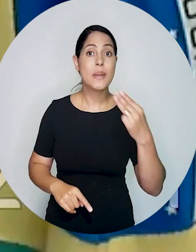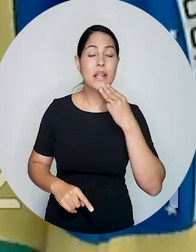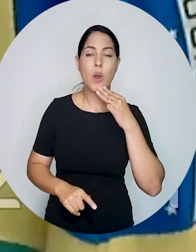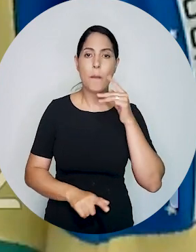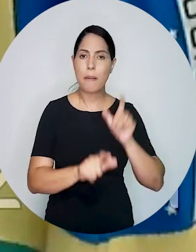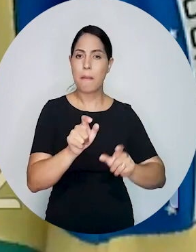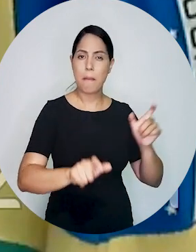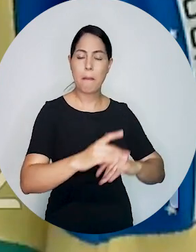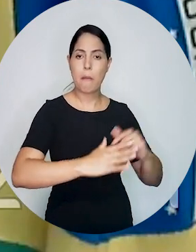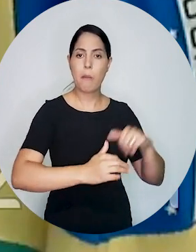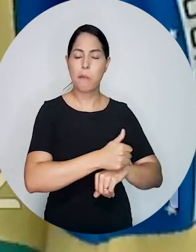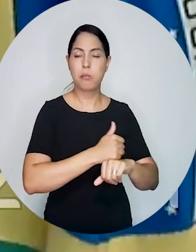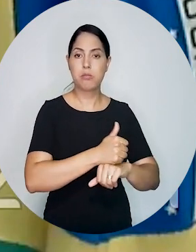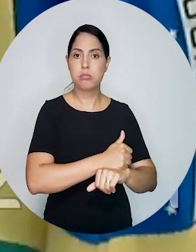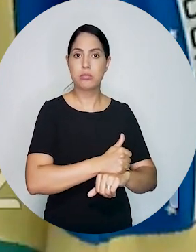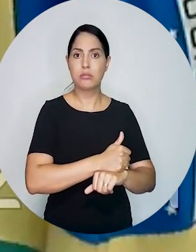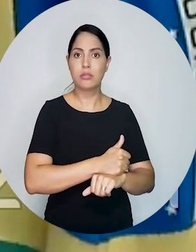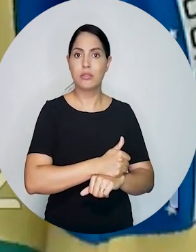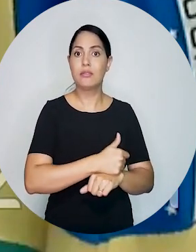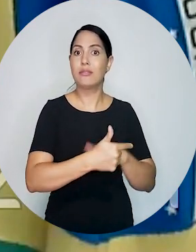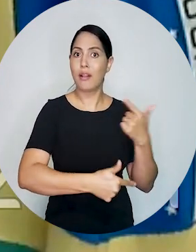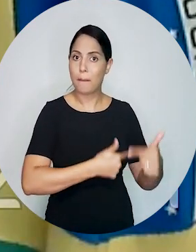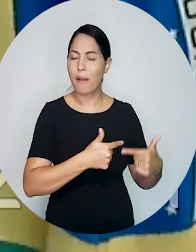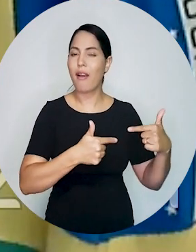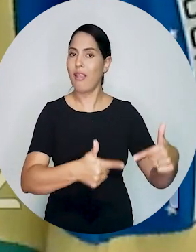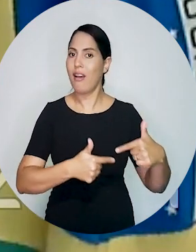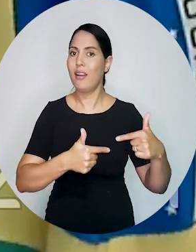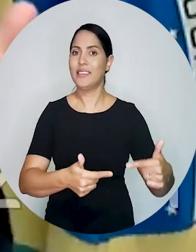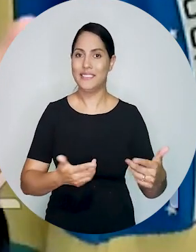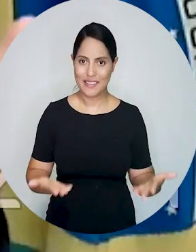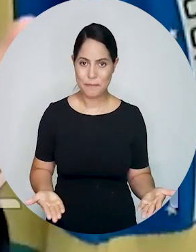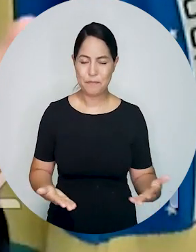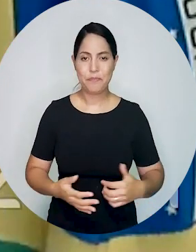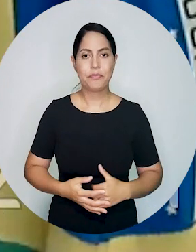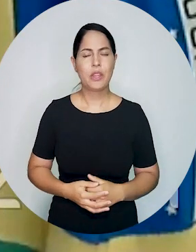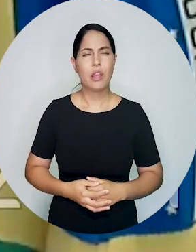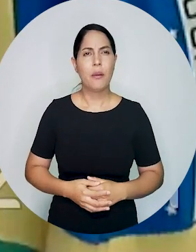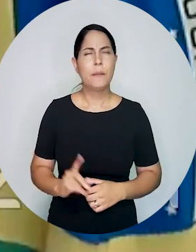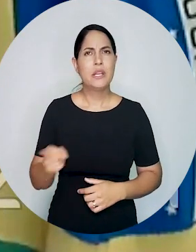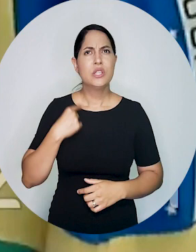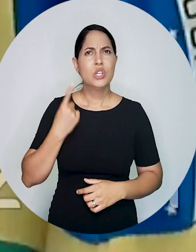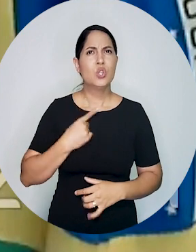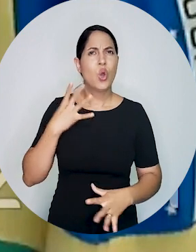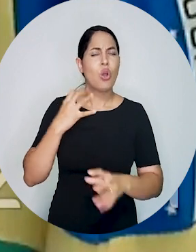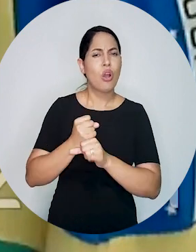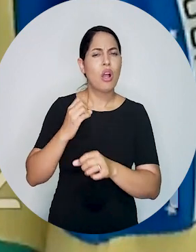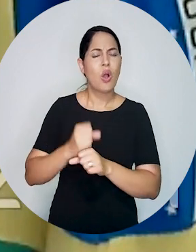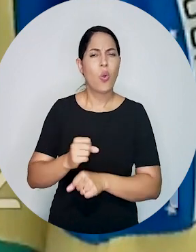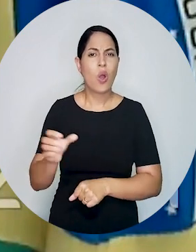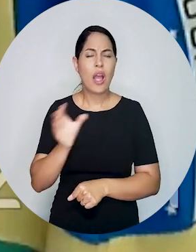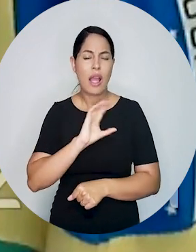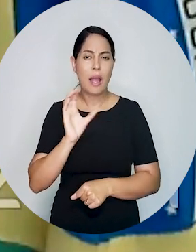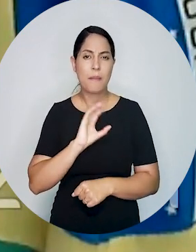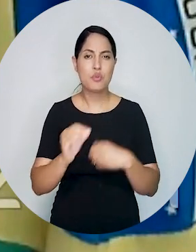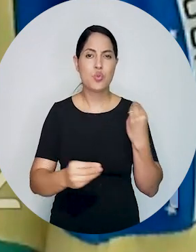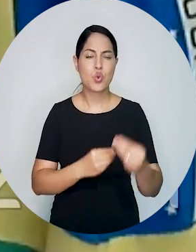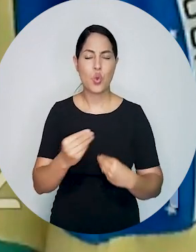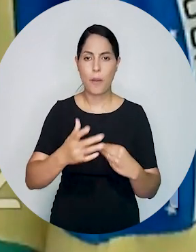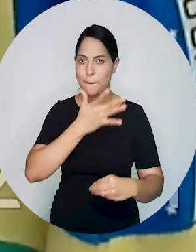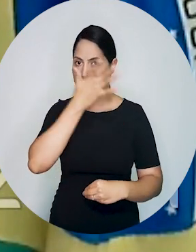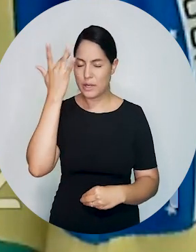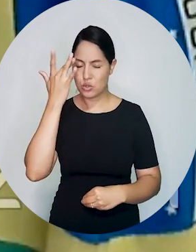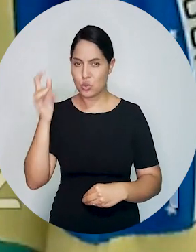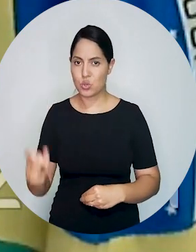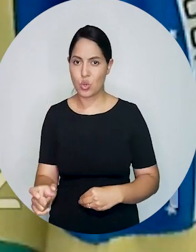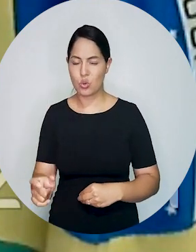eu tenho 1 milhão e tantos outros mil advogados batendo a porta. Então, perceba, se a gente fizer aí um cálculo